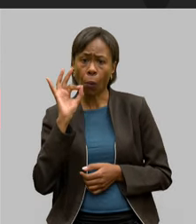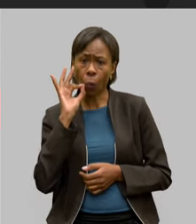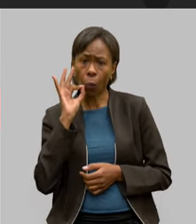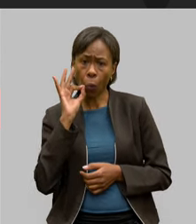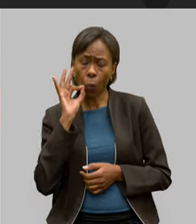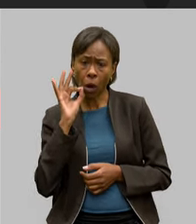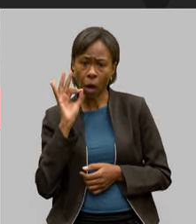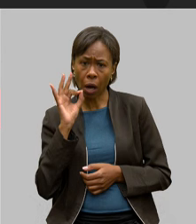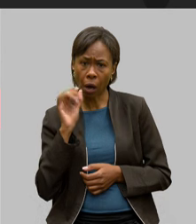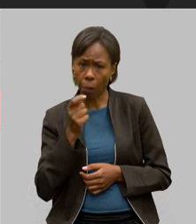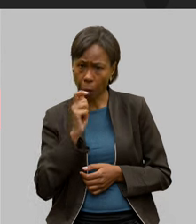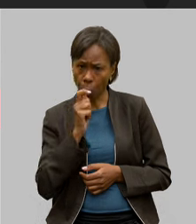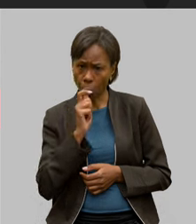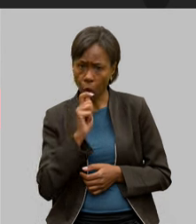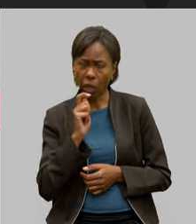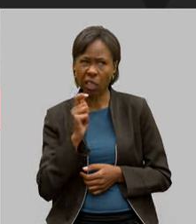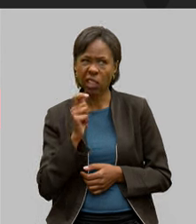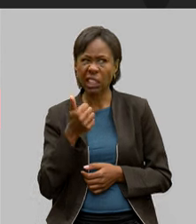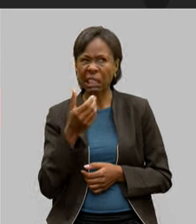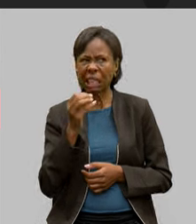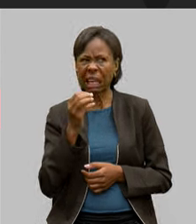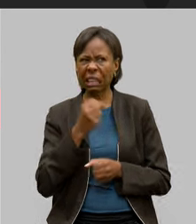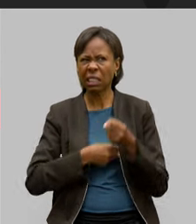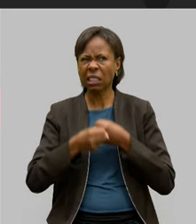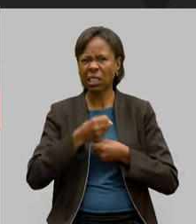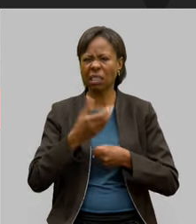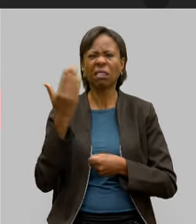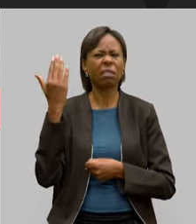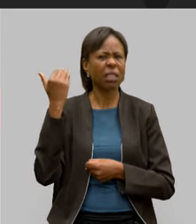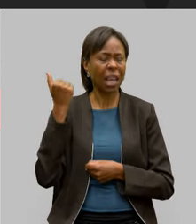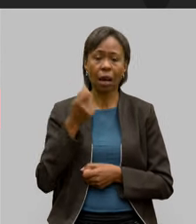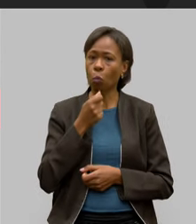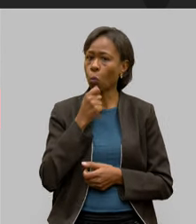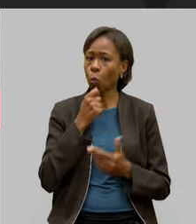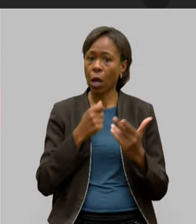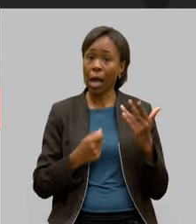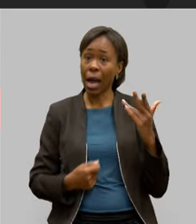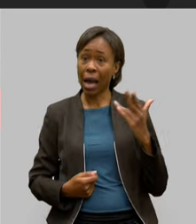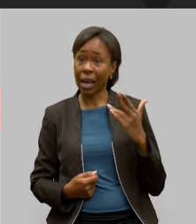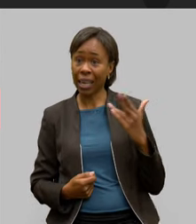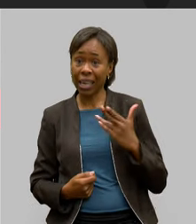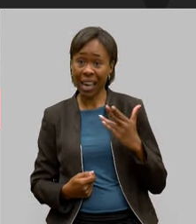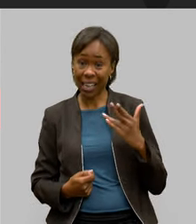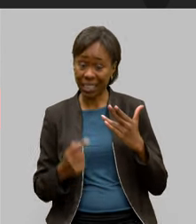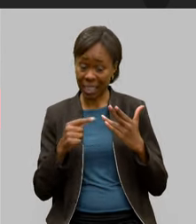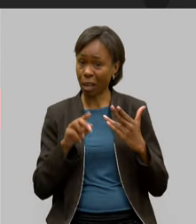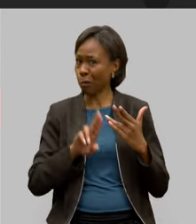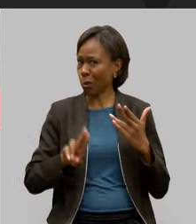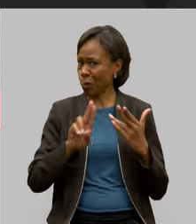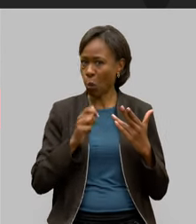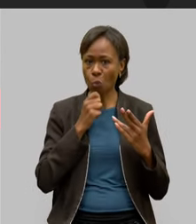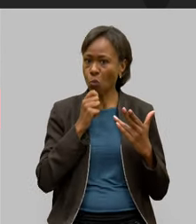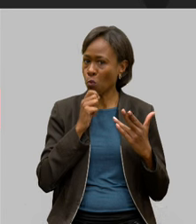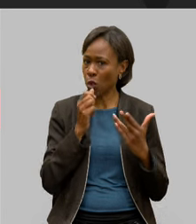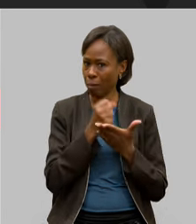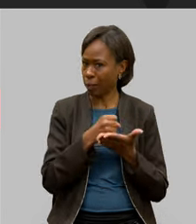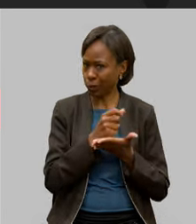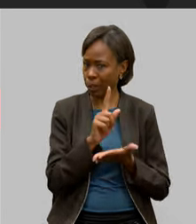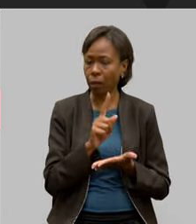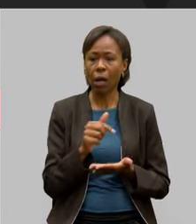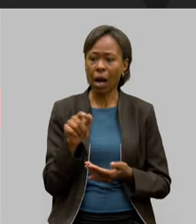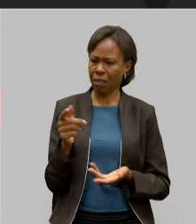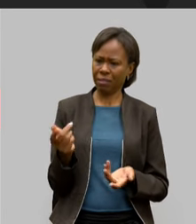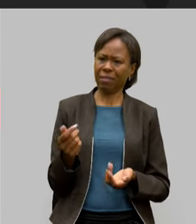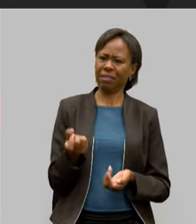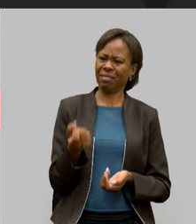de 10 anos atrás a que nem se pensava ainda em usar eh cannabis para esse fim e eu falei não ele é doida não